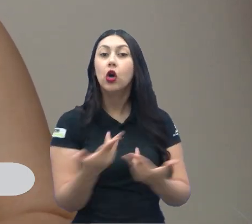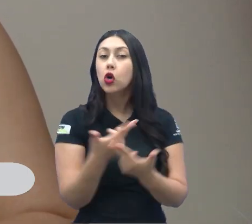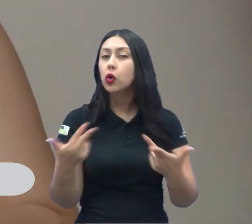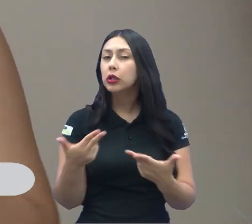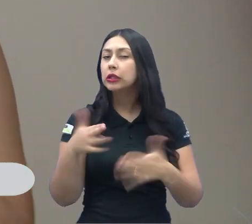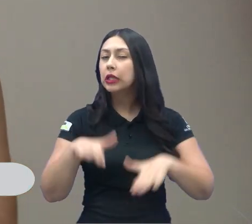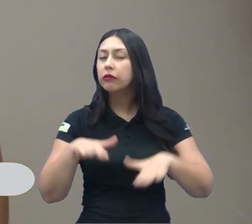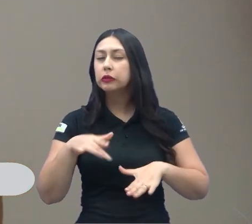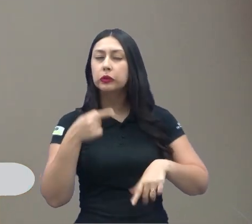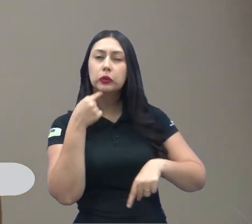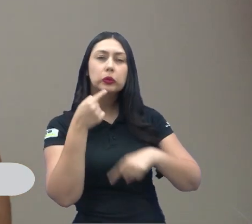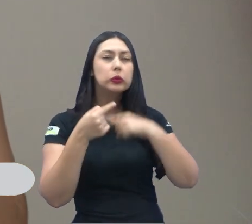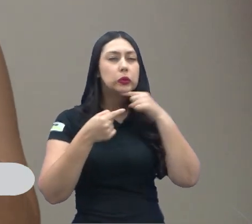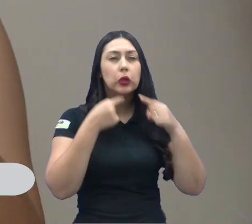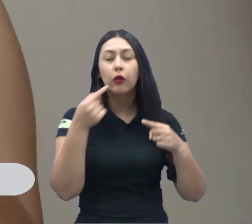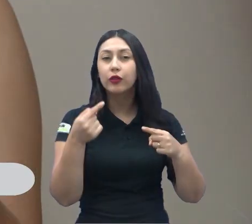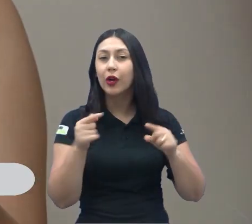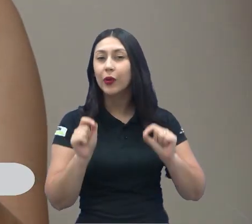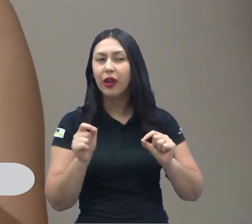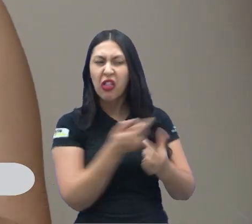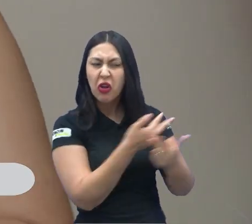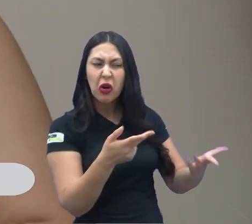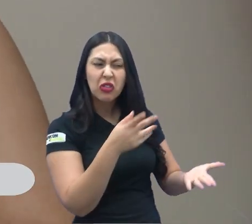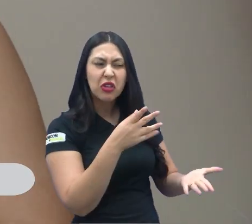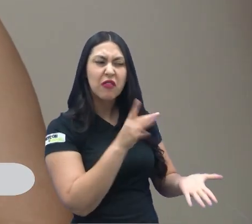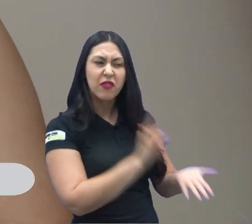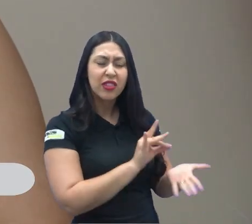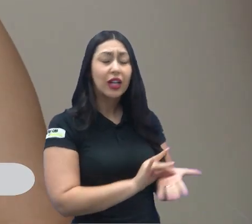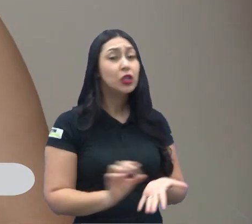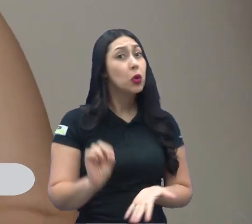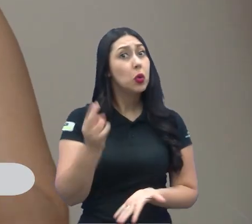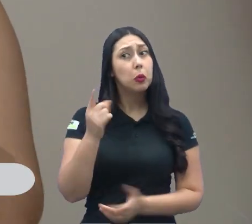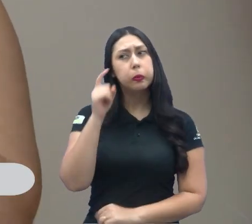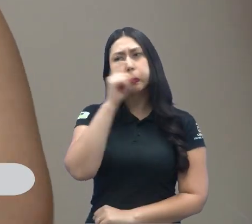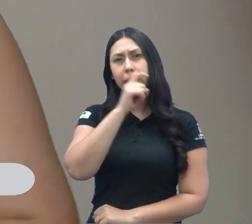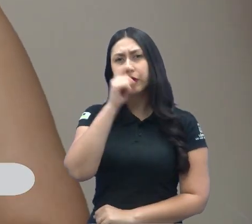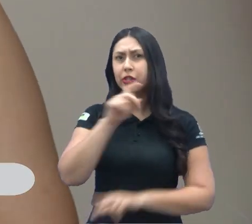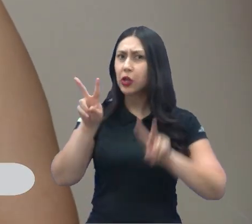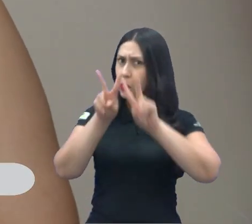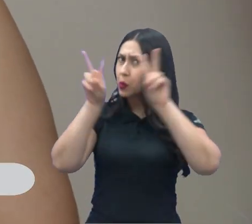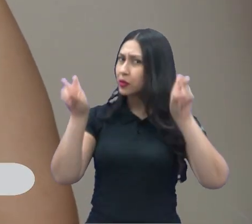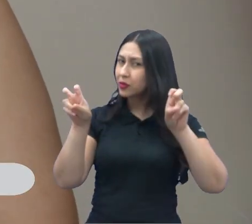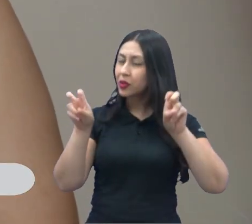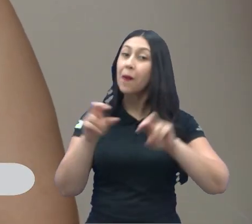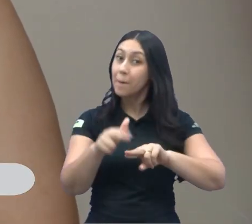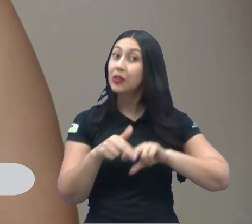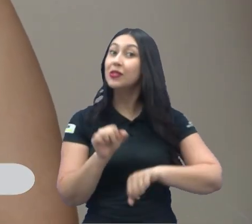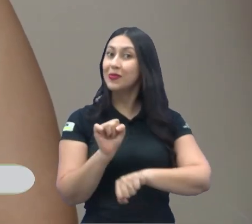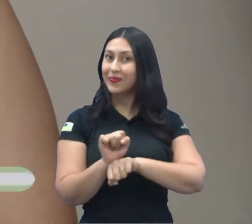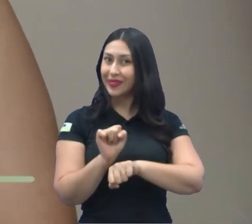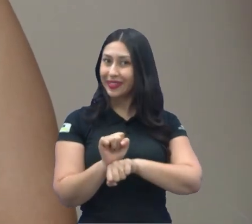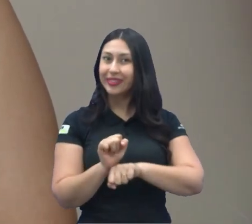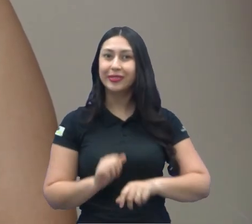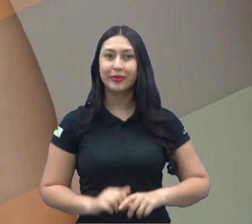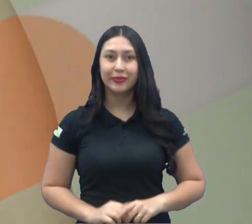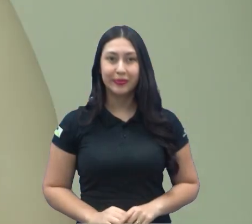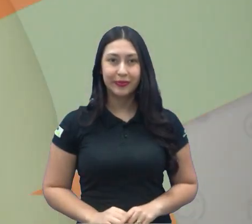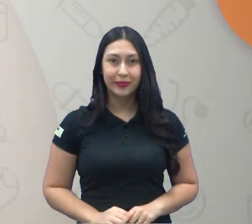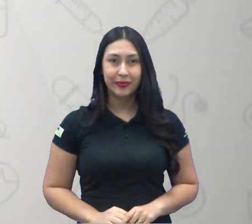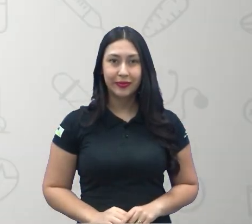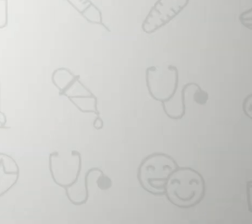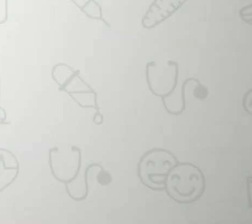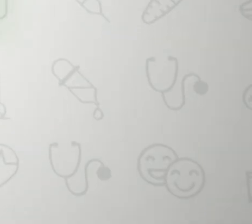muita dúvida: os mitos e as verdades sobre a queda de cabelo. Então, fica aí que a gente já volta.